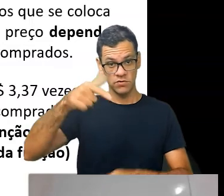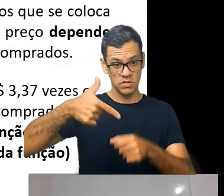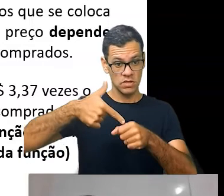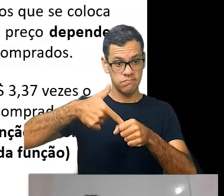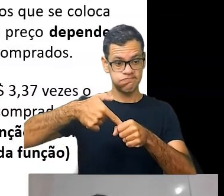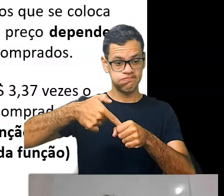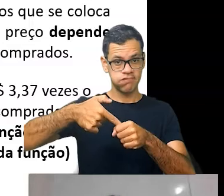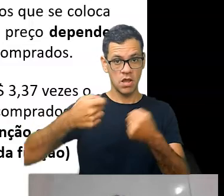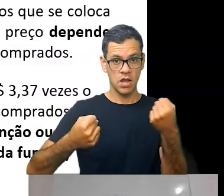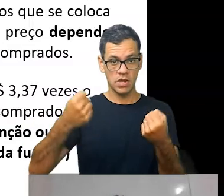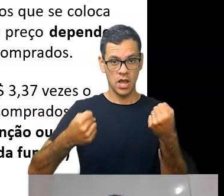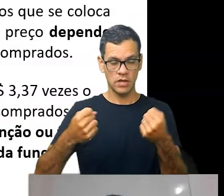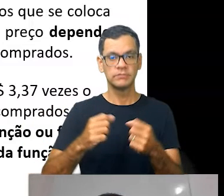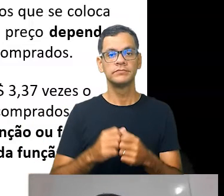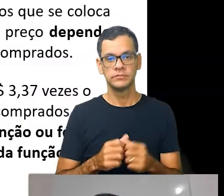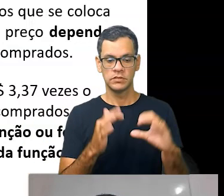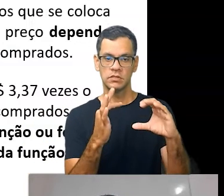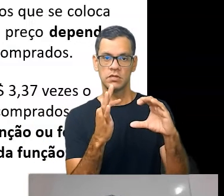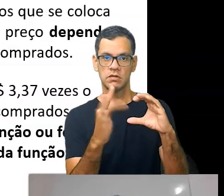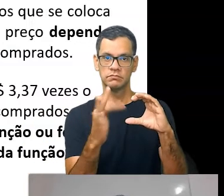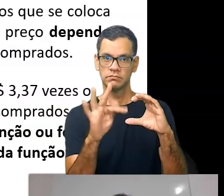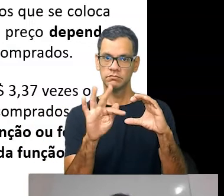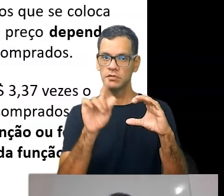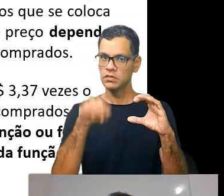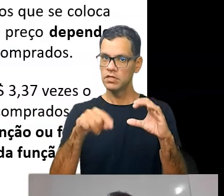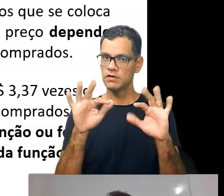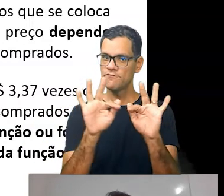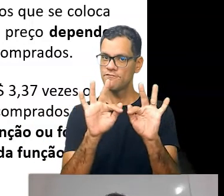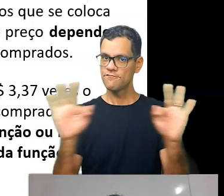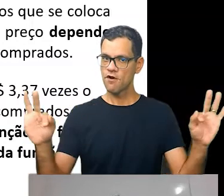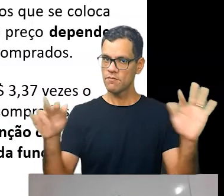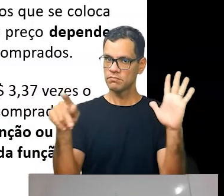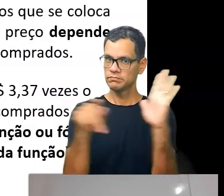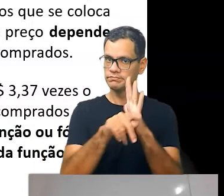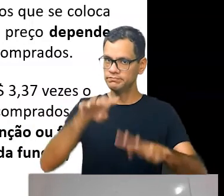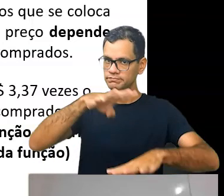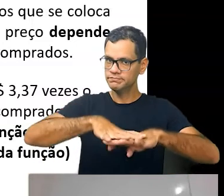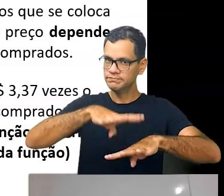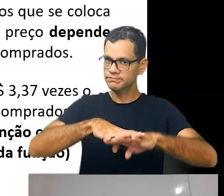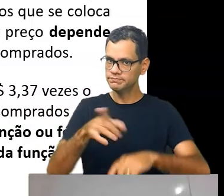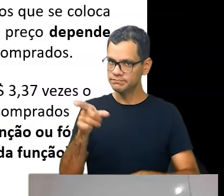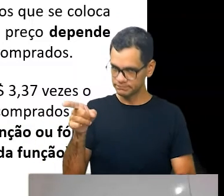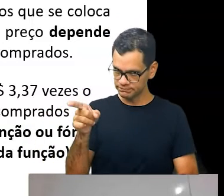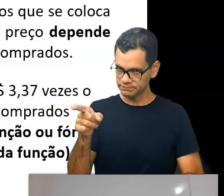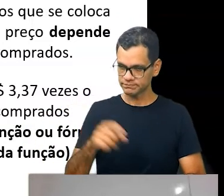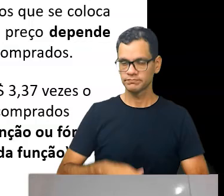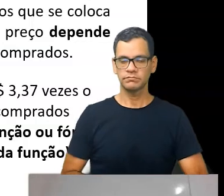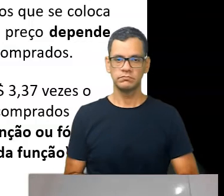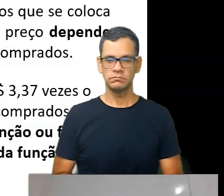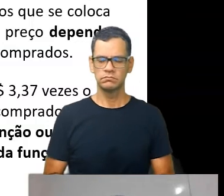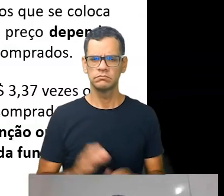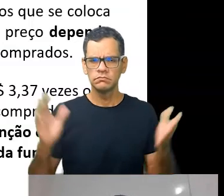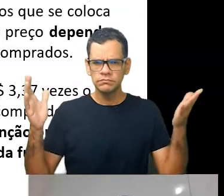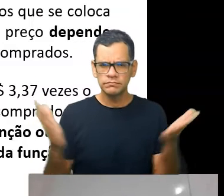X litros de etanol que você vai abastecer. Então, essa é a lei da função ou fórmula matemática para